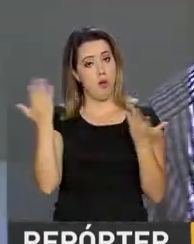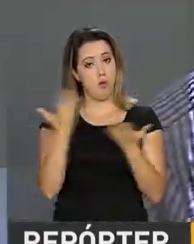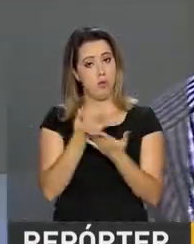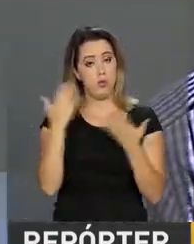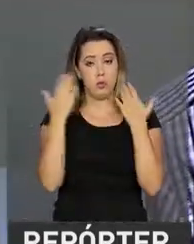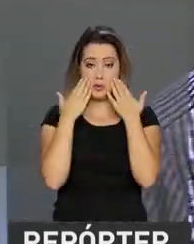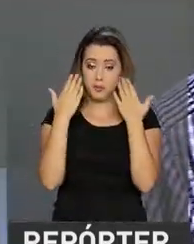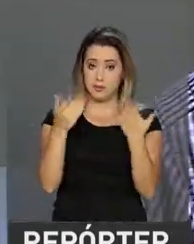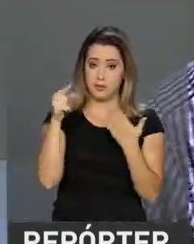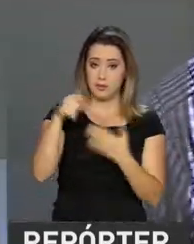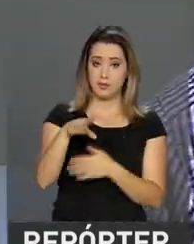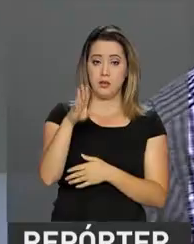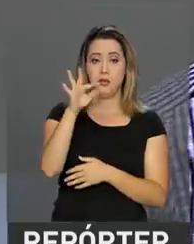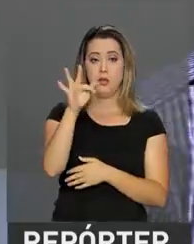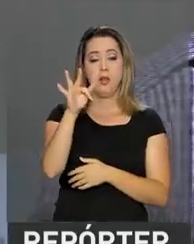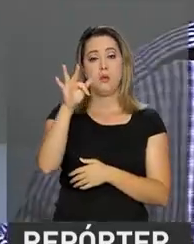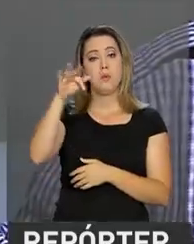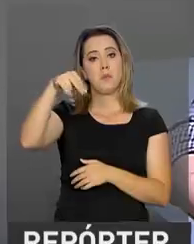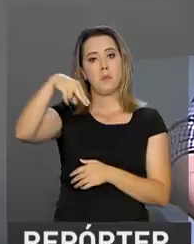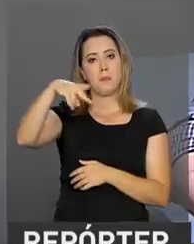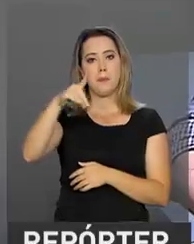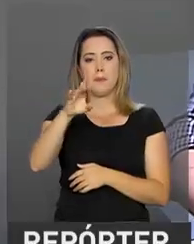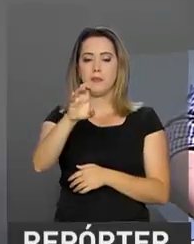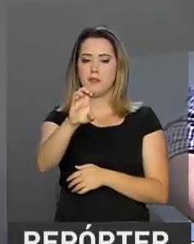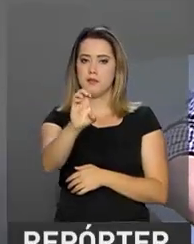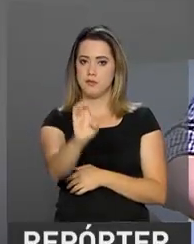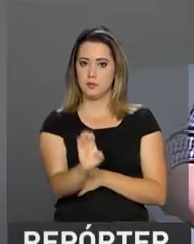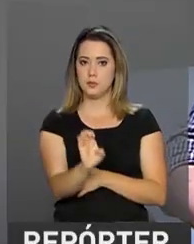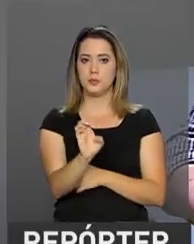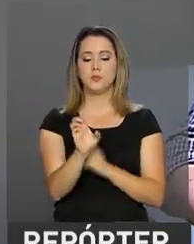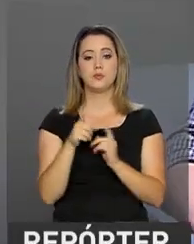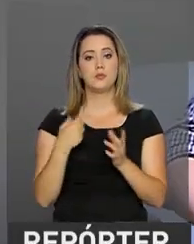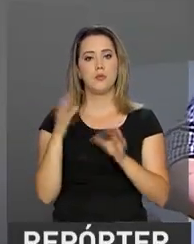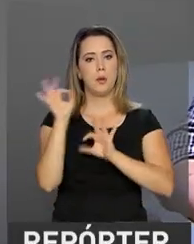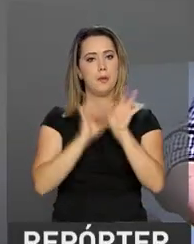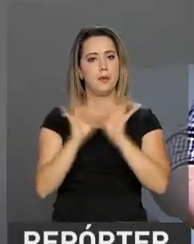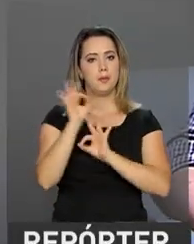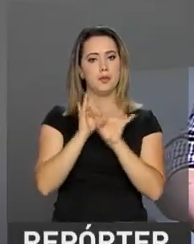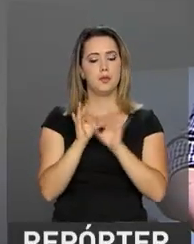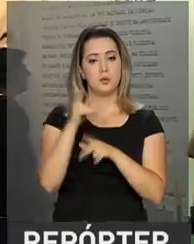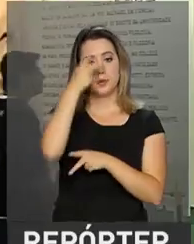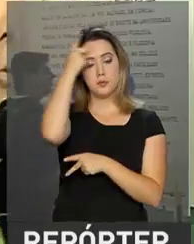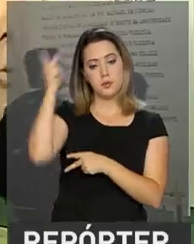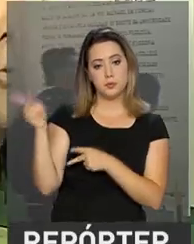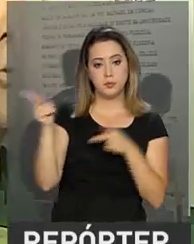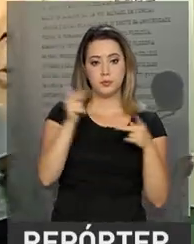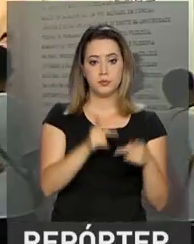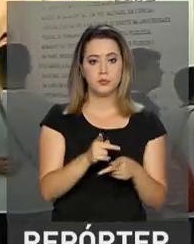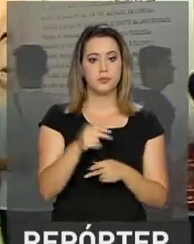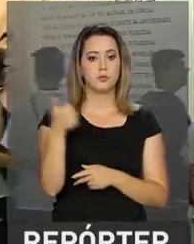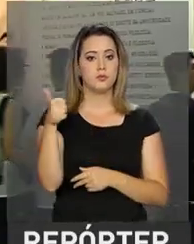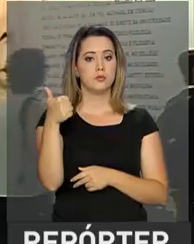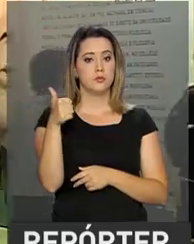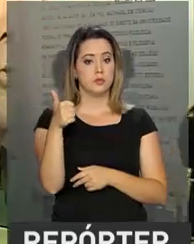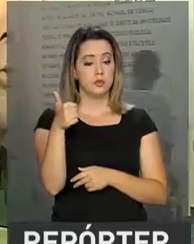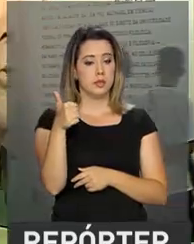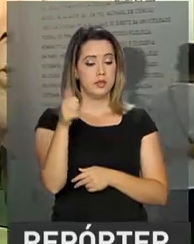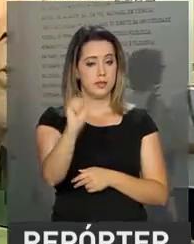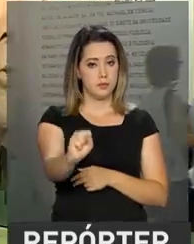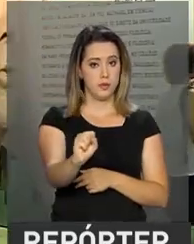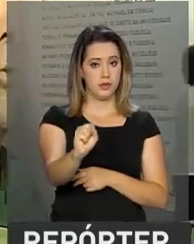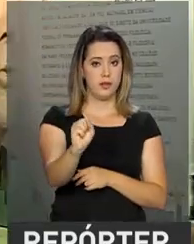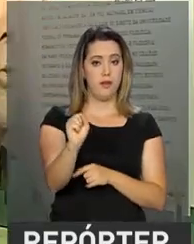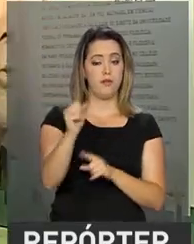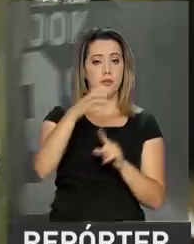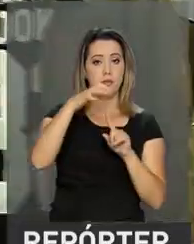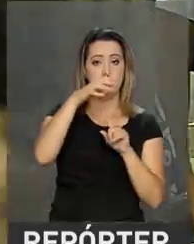Fundo Nacional de Desenvolvimento da Educação, o FNDE, preparou para os visitantes da 18ª Bienal do Livro no